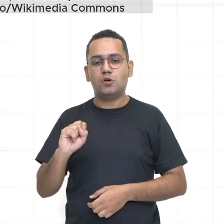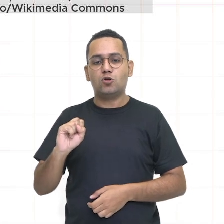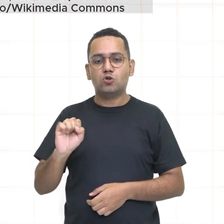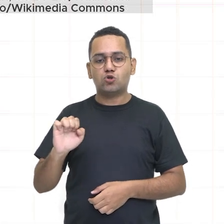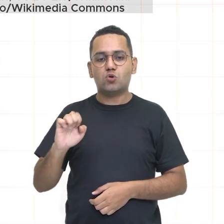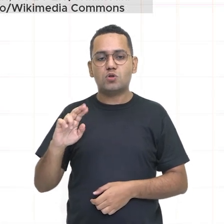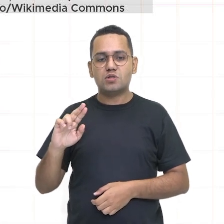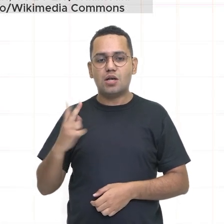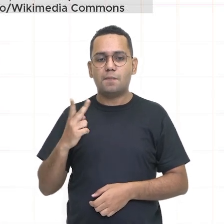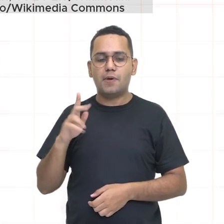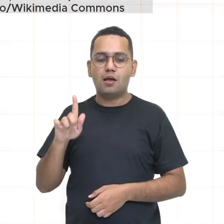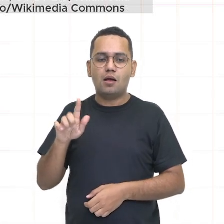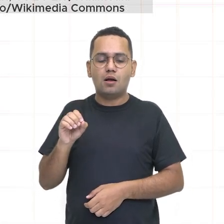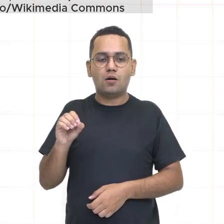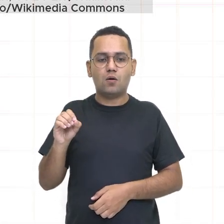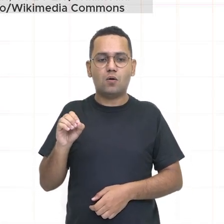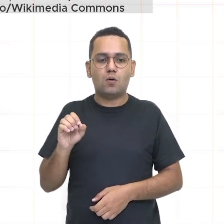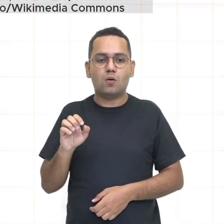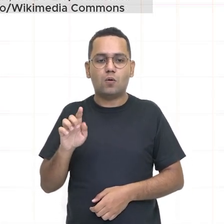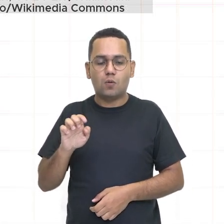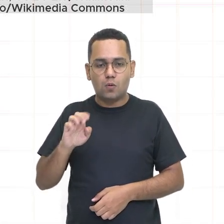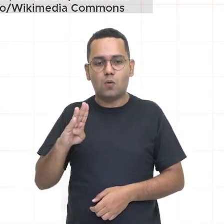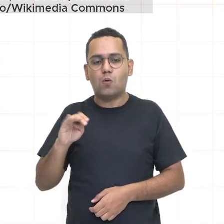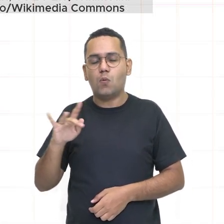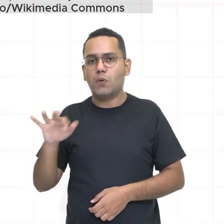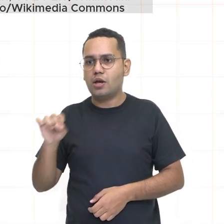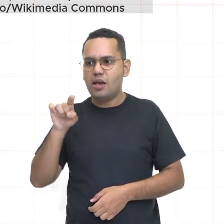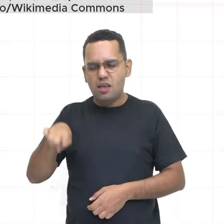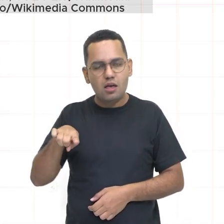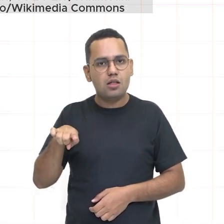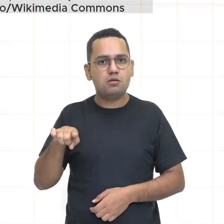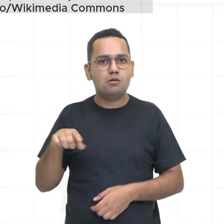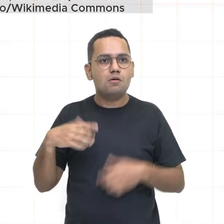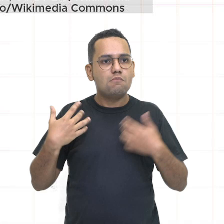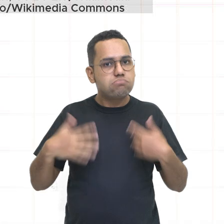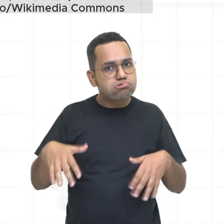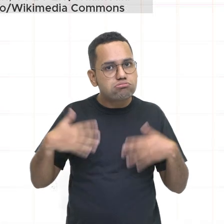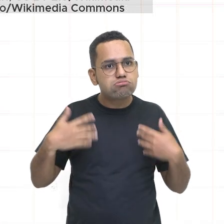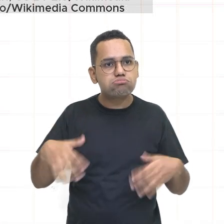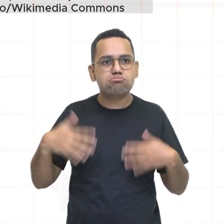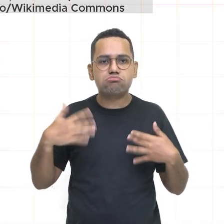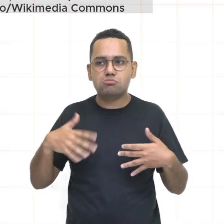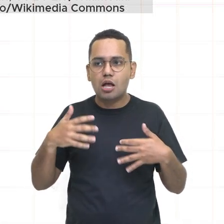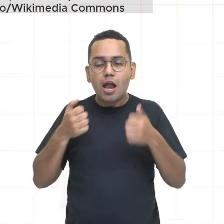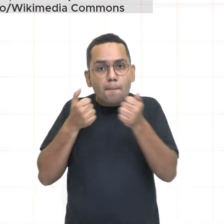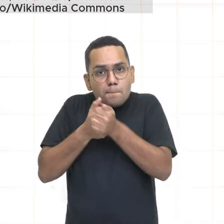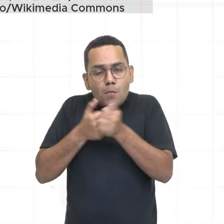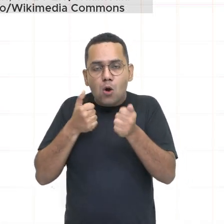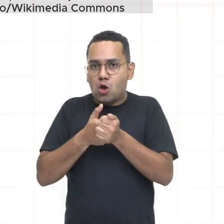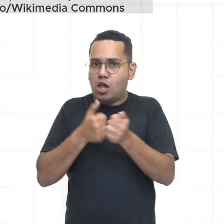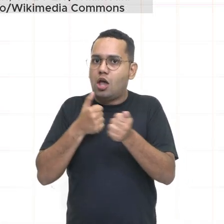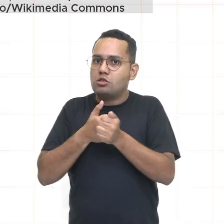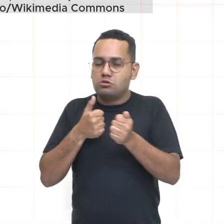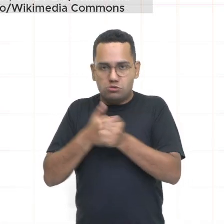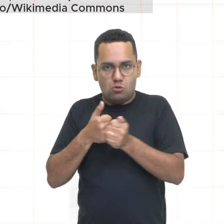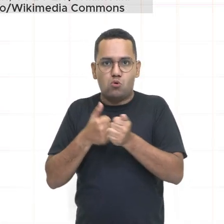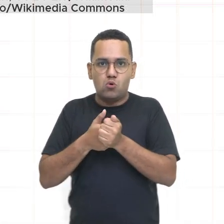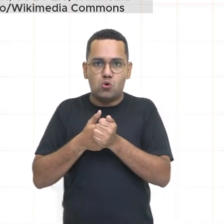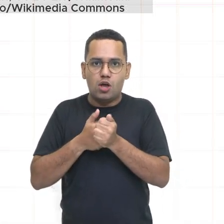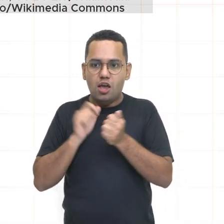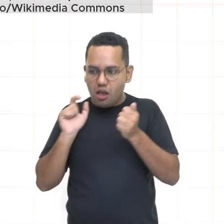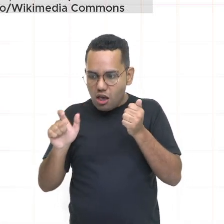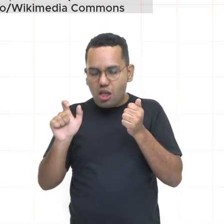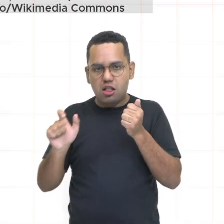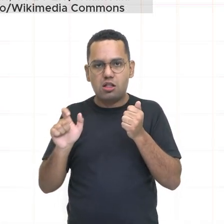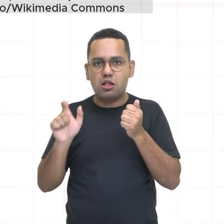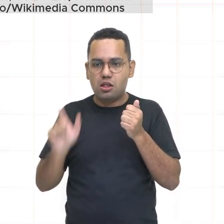líderes mais fiéis do regime nazista a Hitler. Então, tudo que ele pudesse fazer para ajudar na ideologia